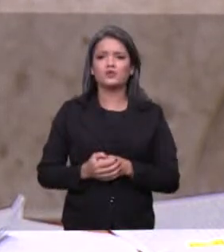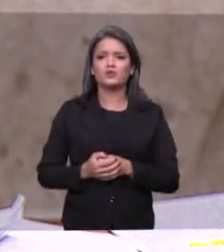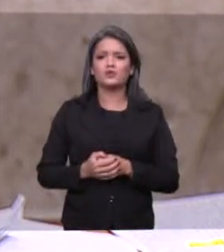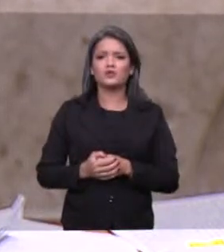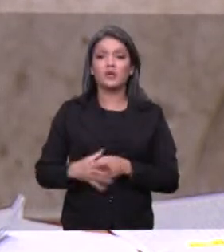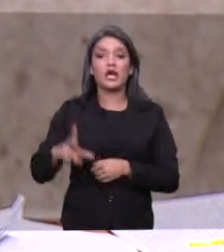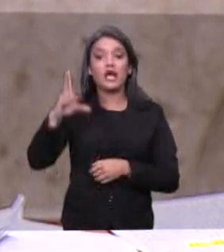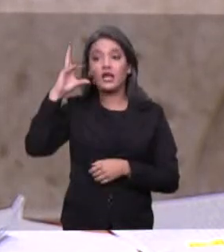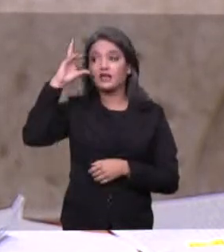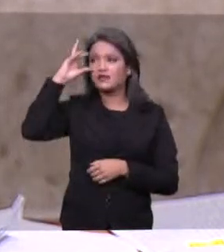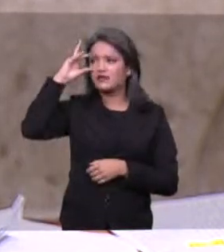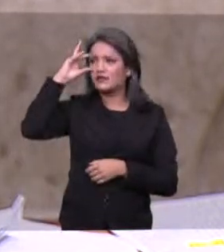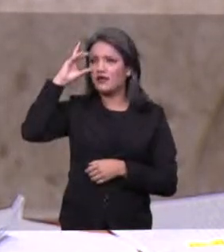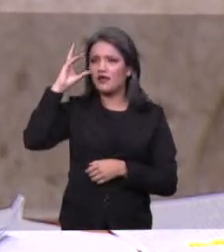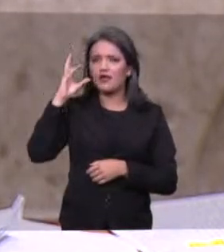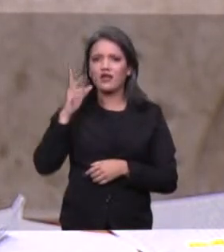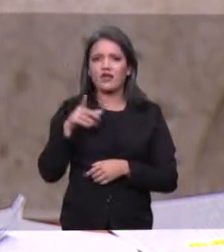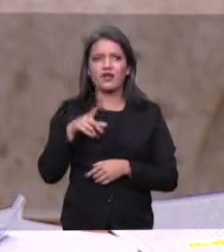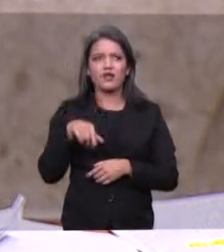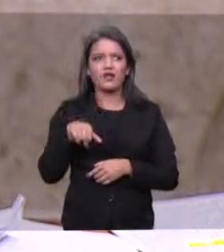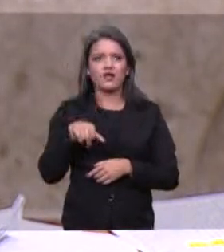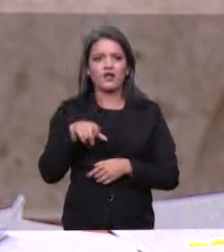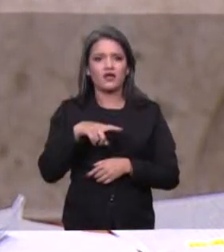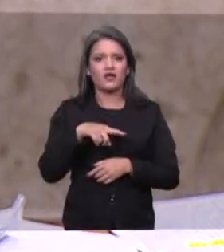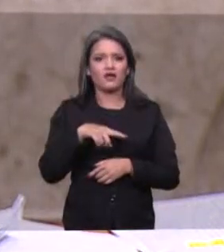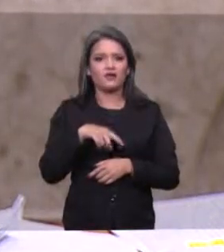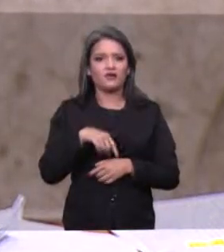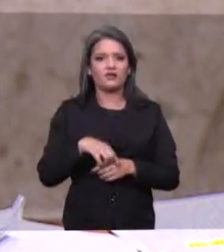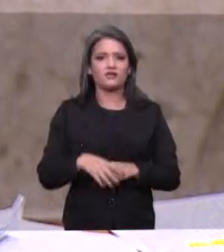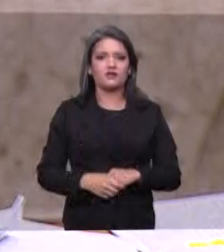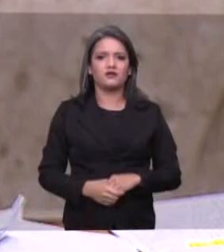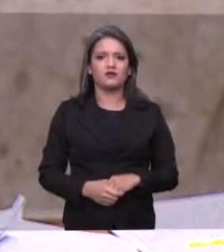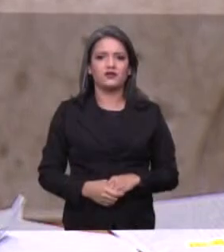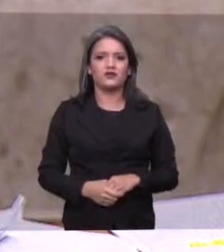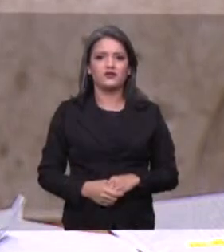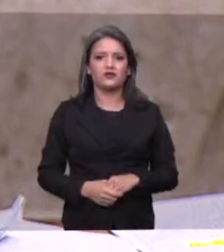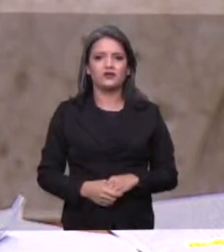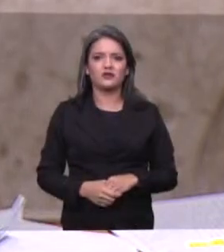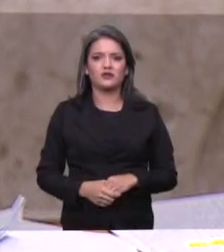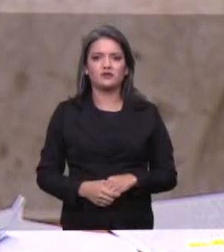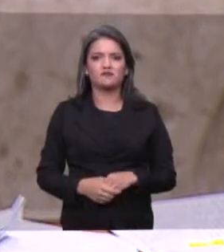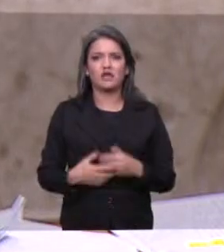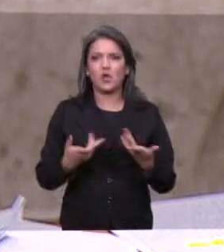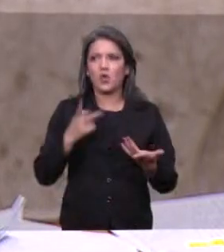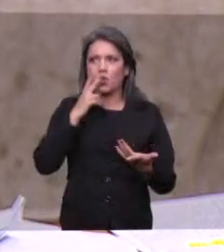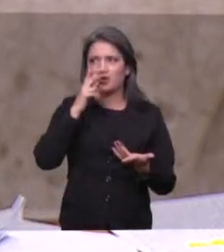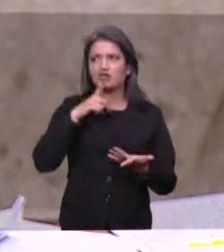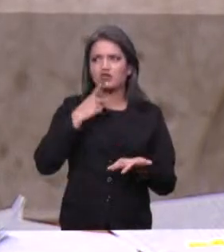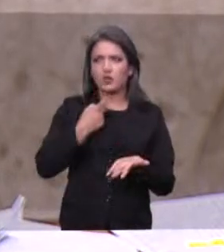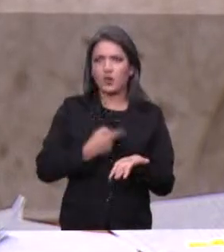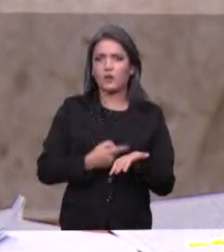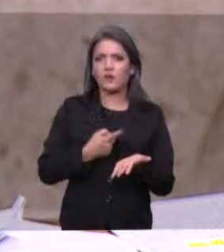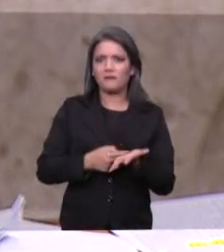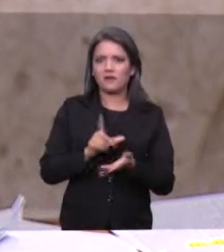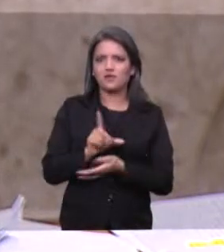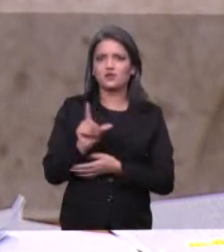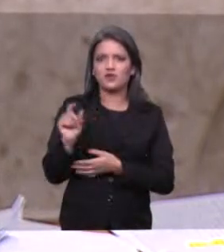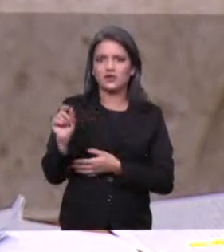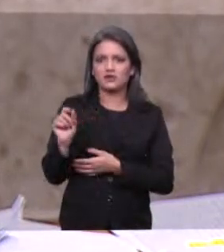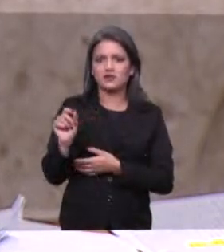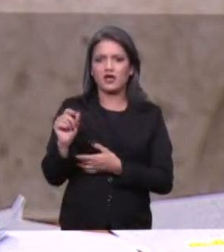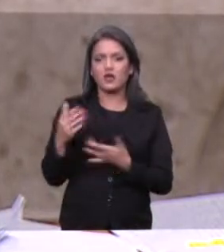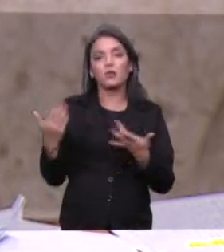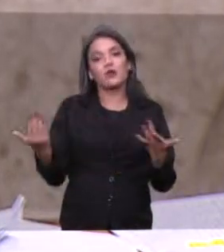André Mendonça. O ministro André deve ter, talvez tivesse alguma audiência, então passaria